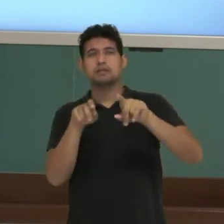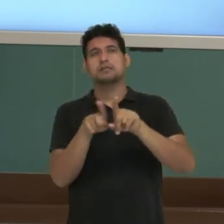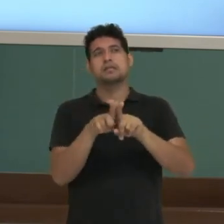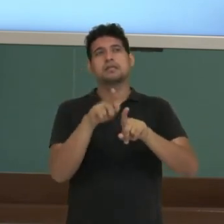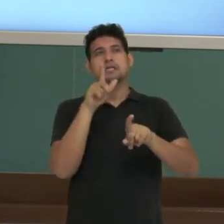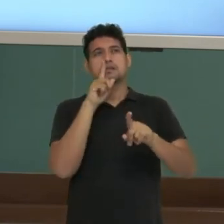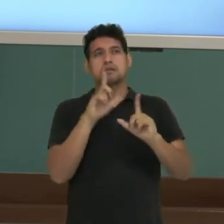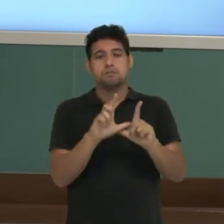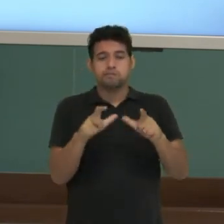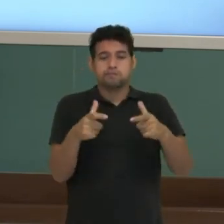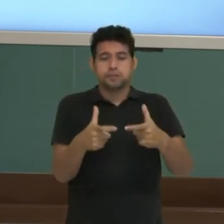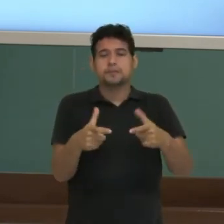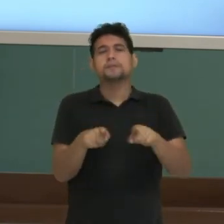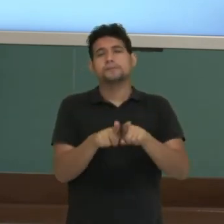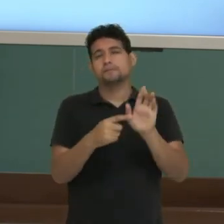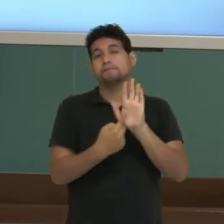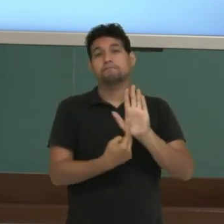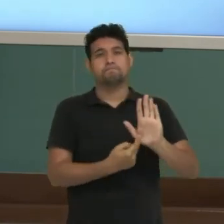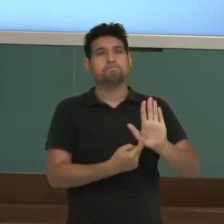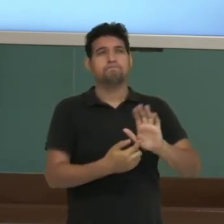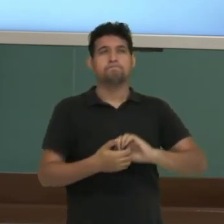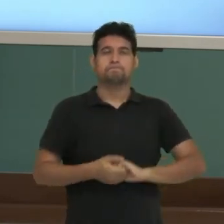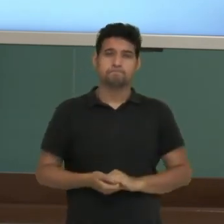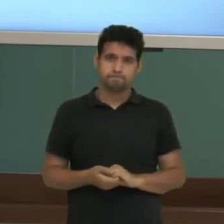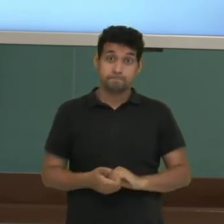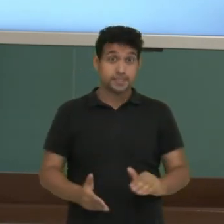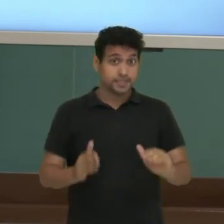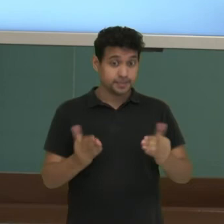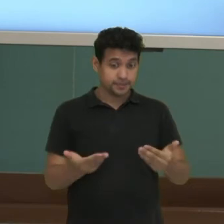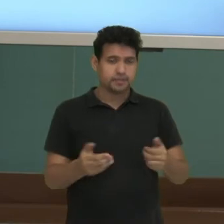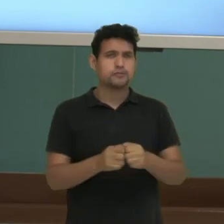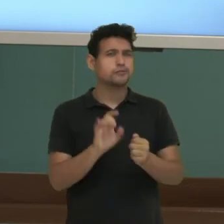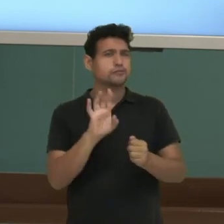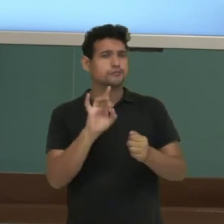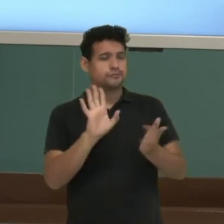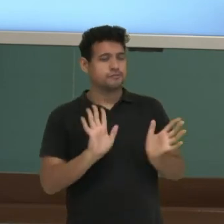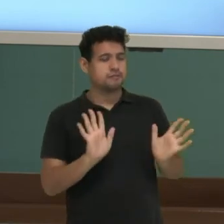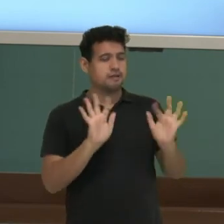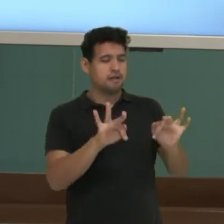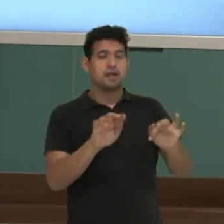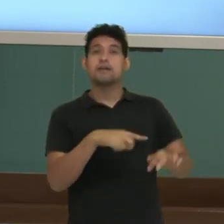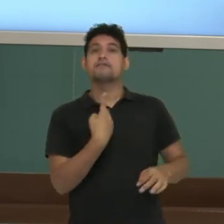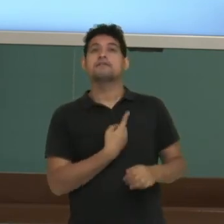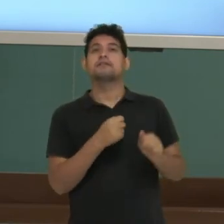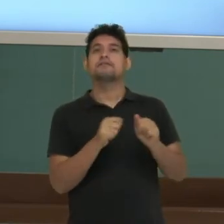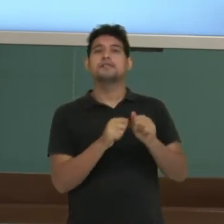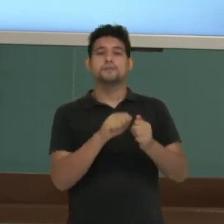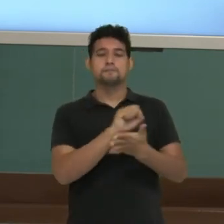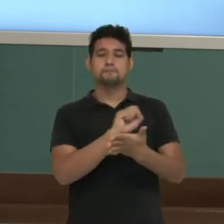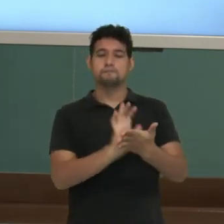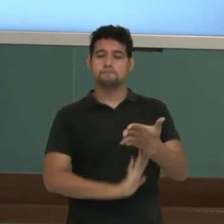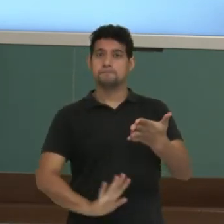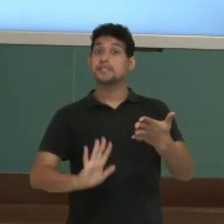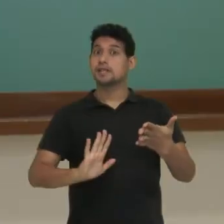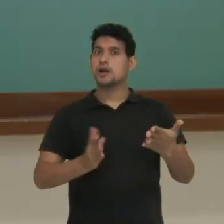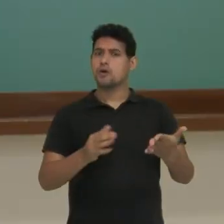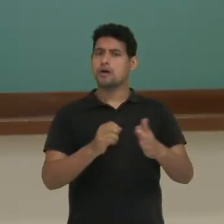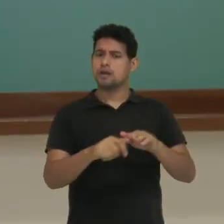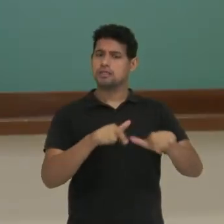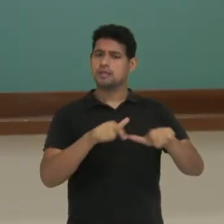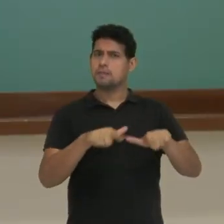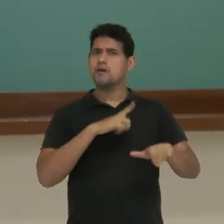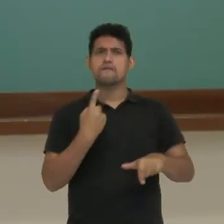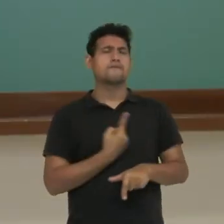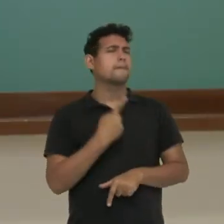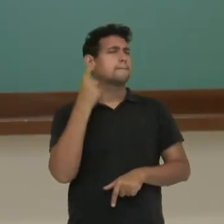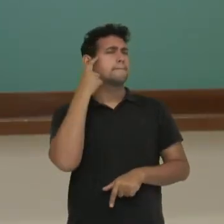os extremos que se apresentam ali. E agora, para finalizar, vamos fazer mais uma atividade. Nessa atividade,